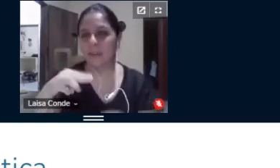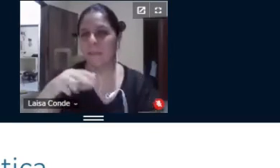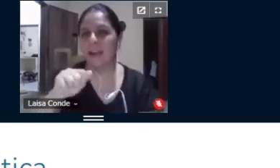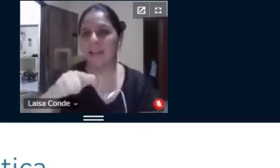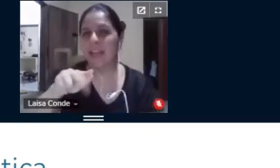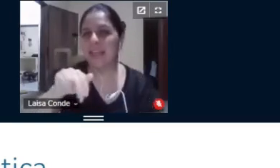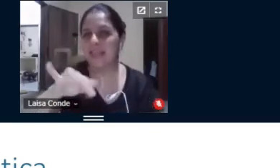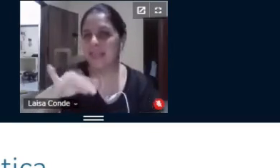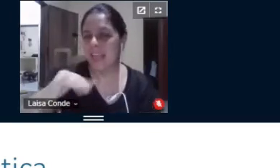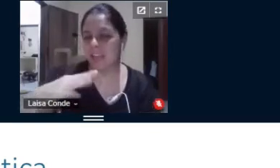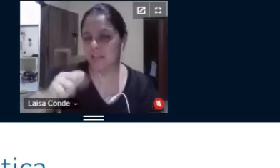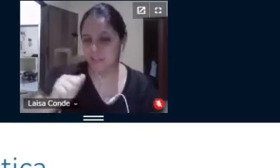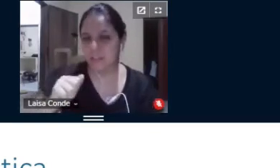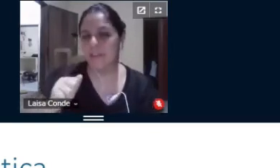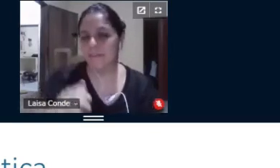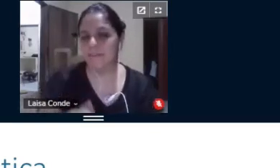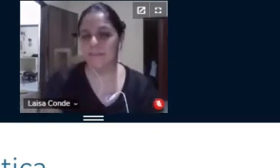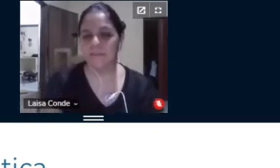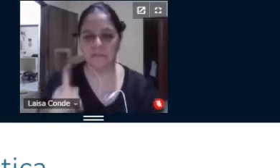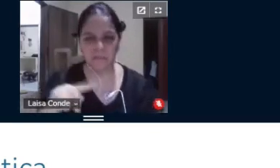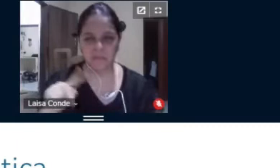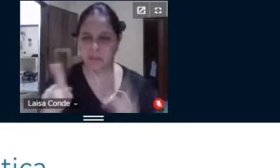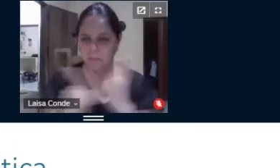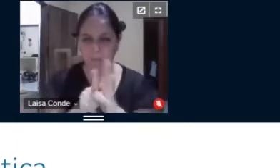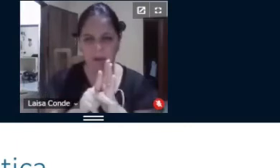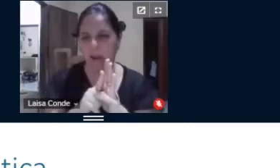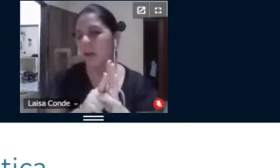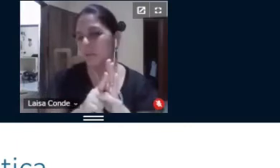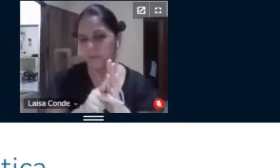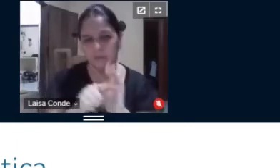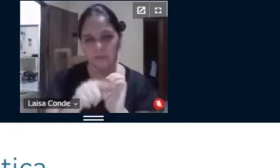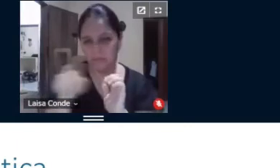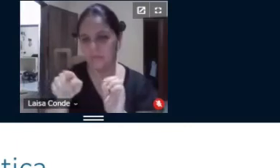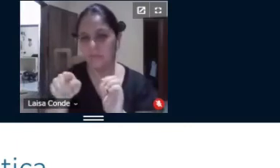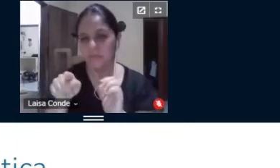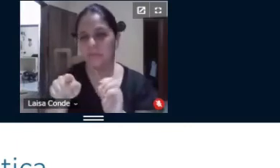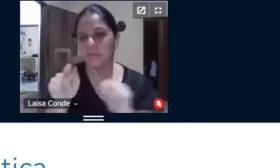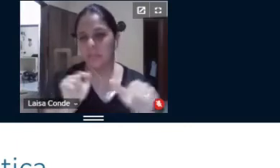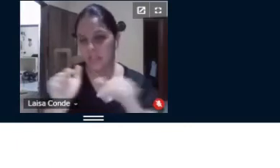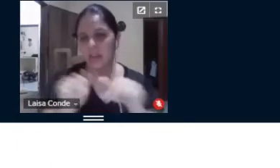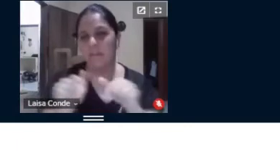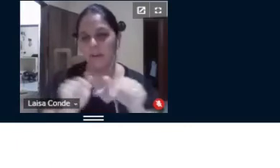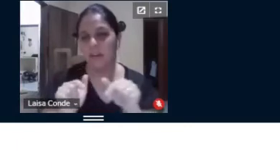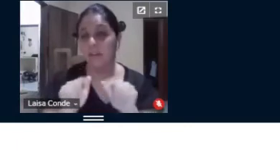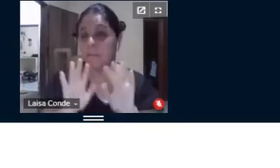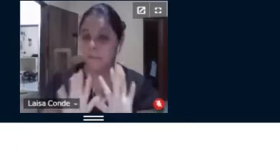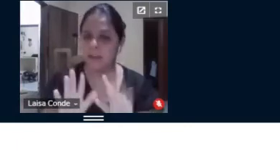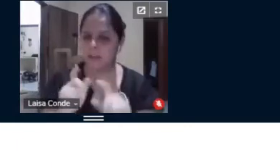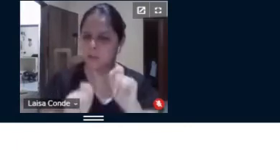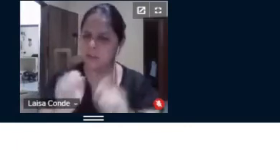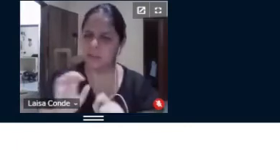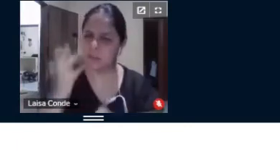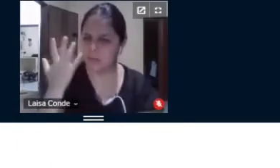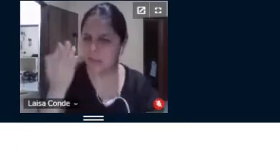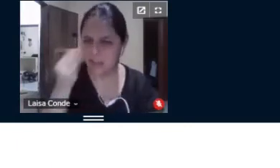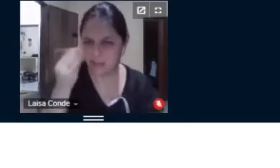E ainda não é o campo de vocês de atuação, né? Mas o que acontece aqui?